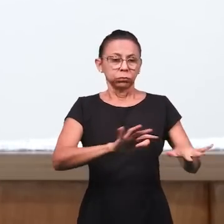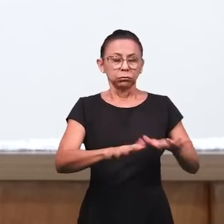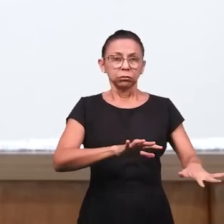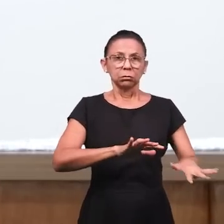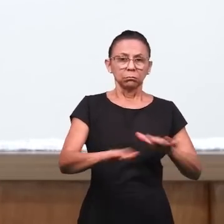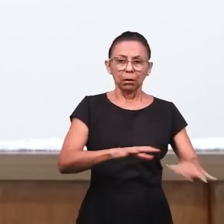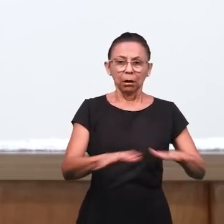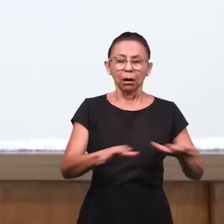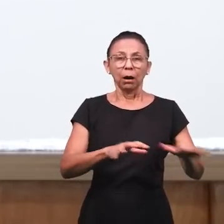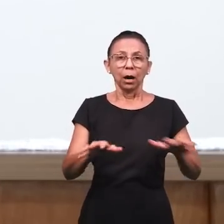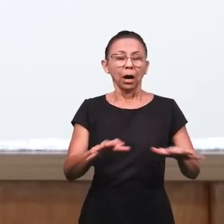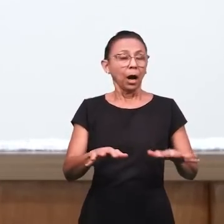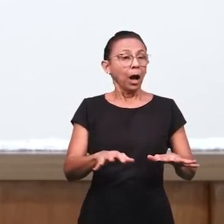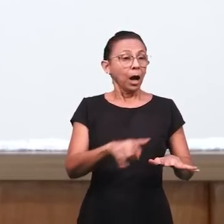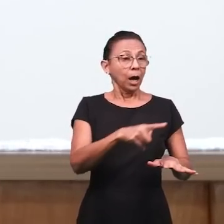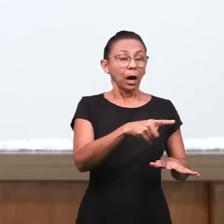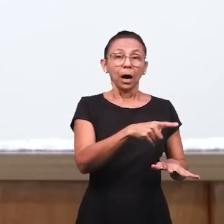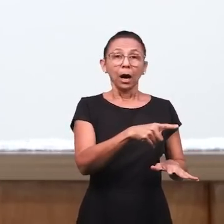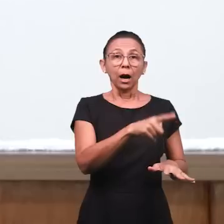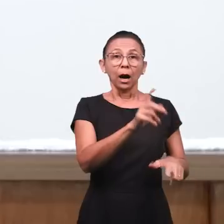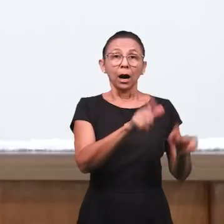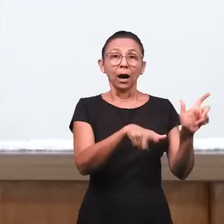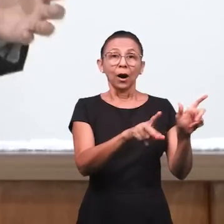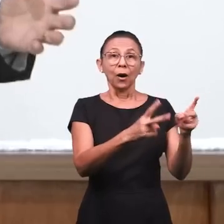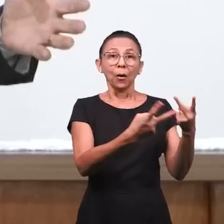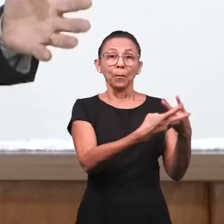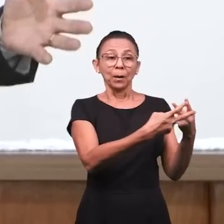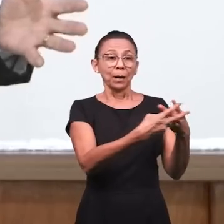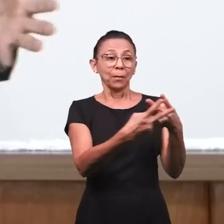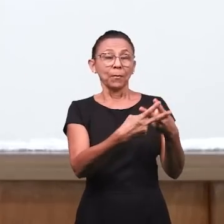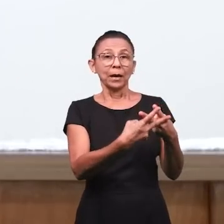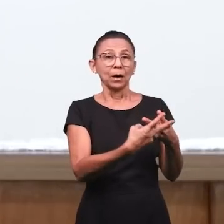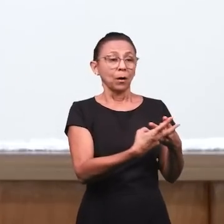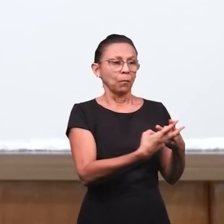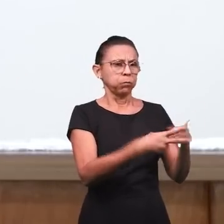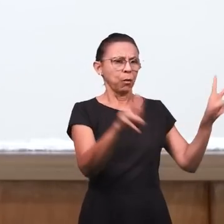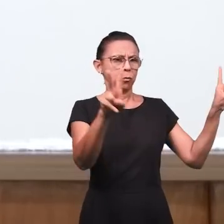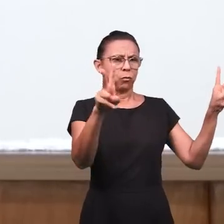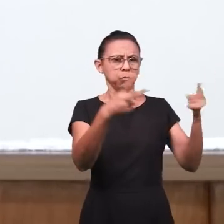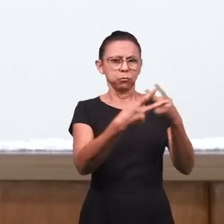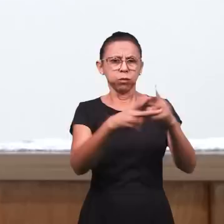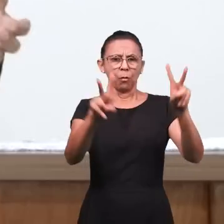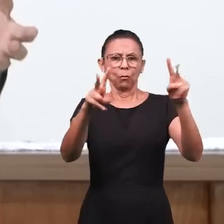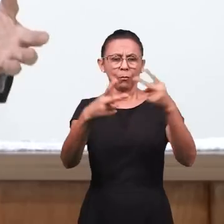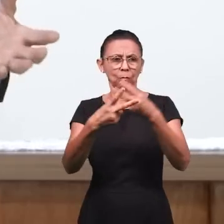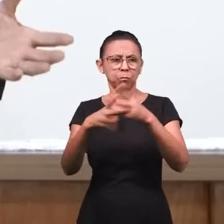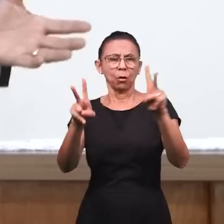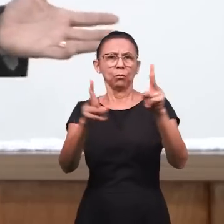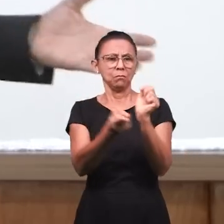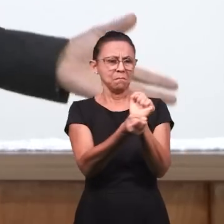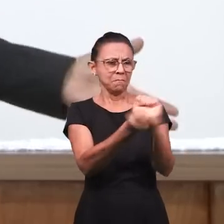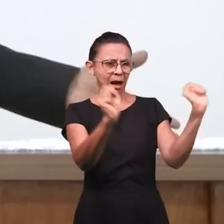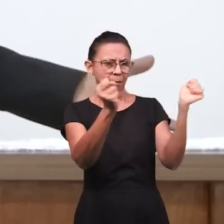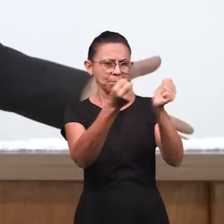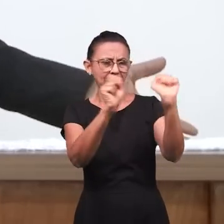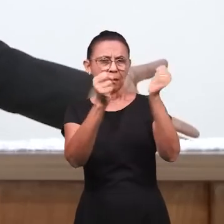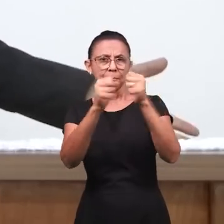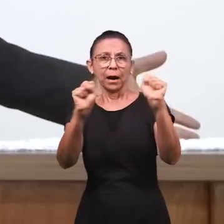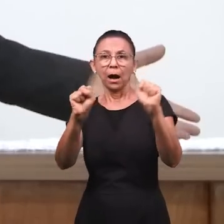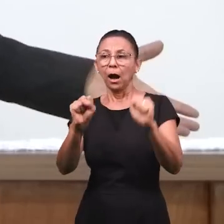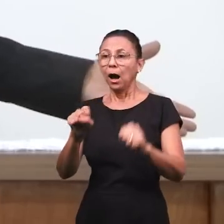e o centurião, vendo que eles estavam soltos, ficou preocupado: eu vou morrer, porque quando